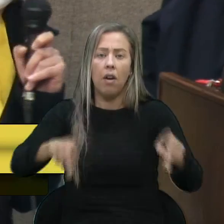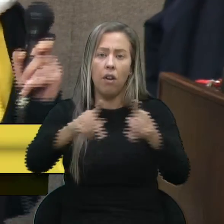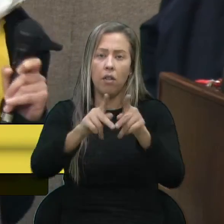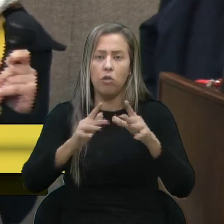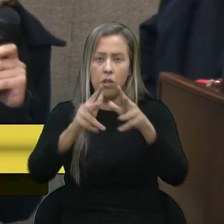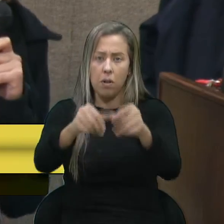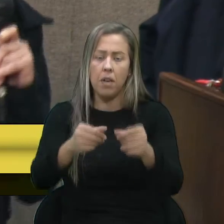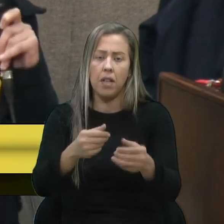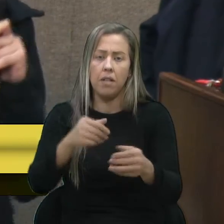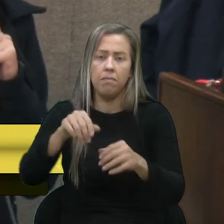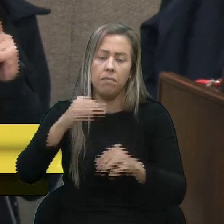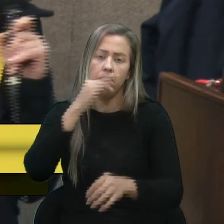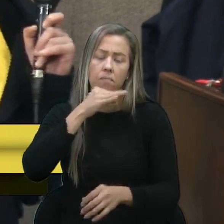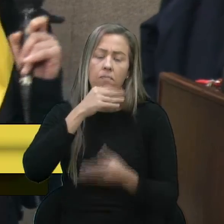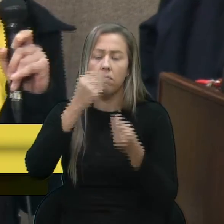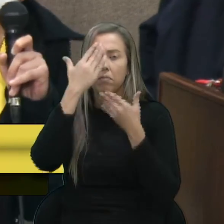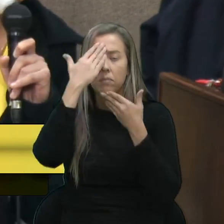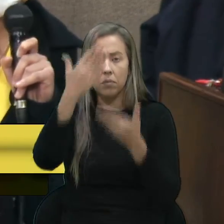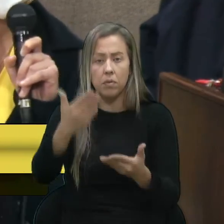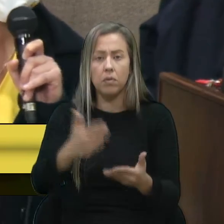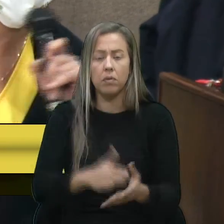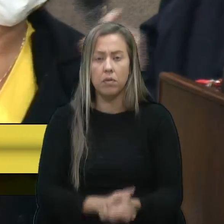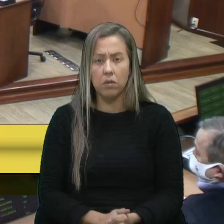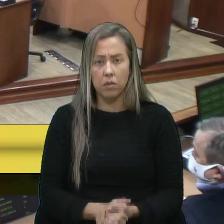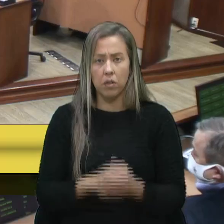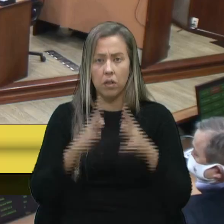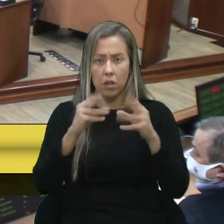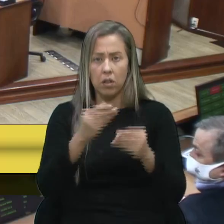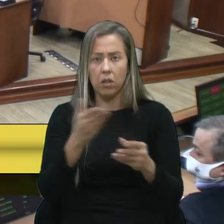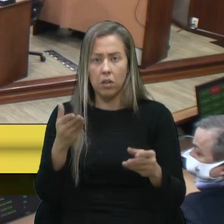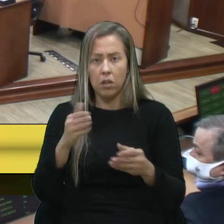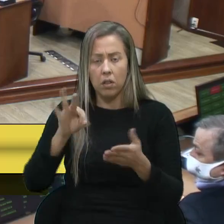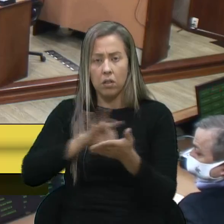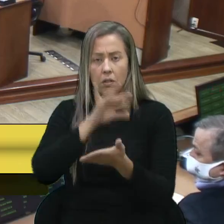de Caxias do Sul. Muito obrigada a todos e todas. Próximo inscrito, vereador